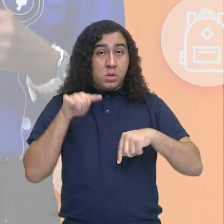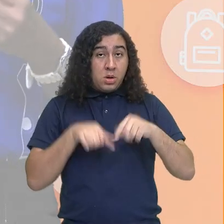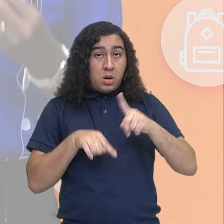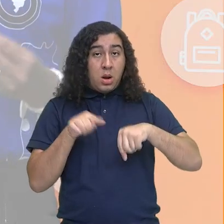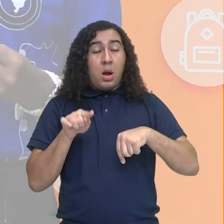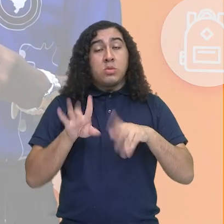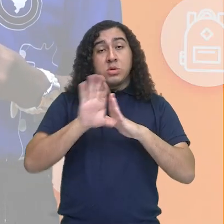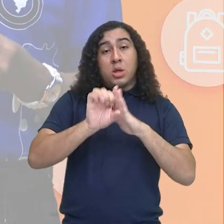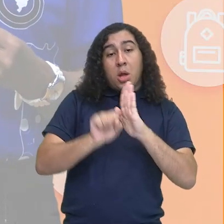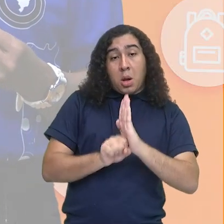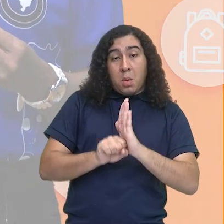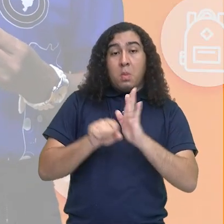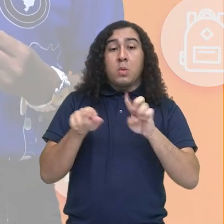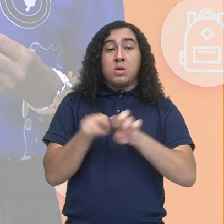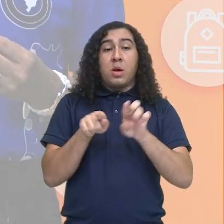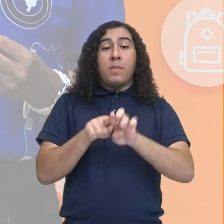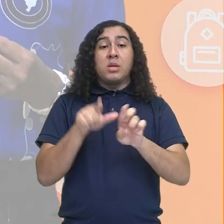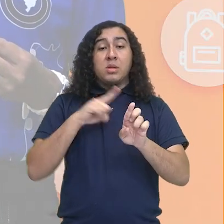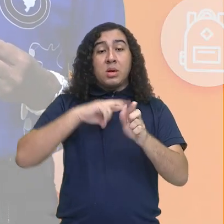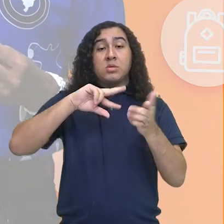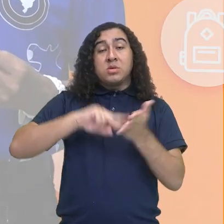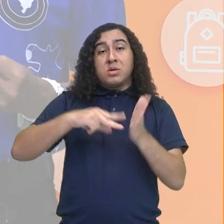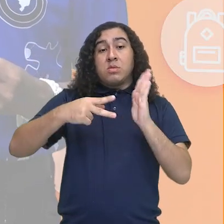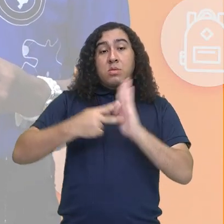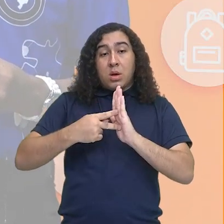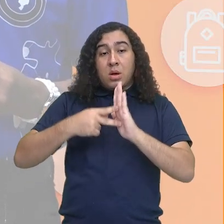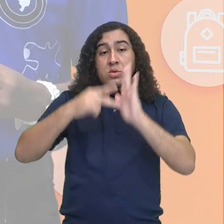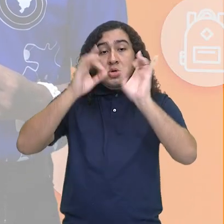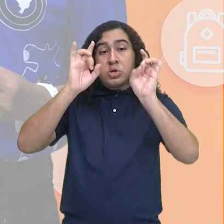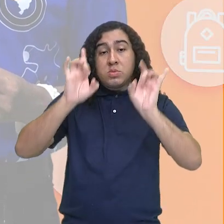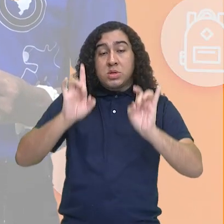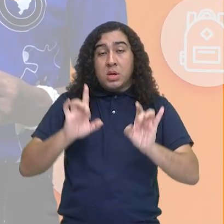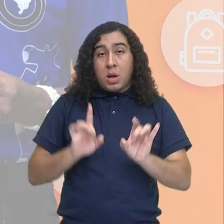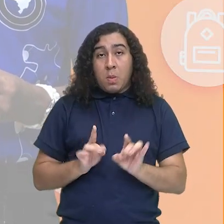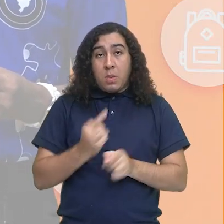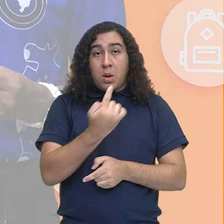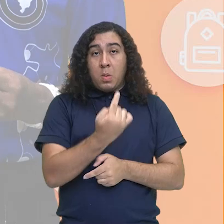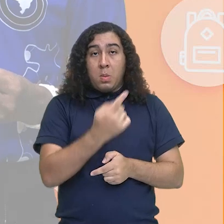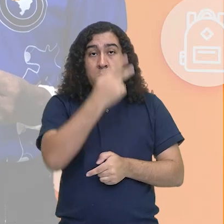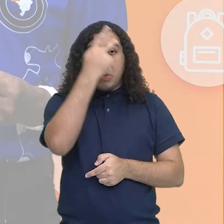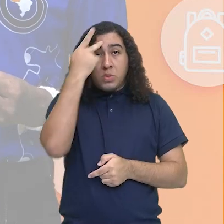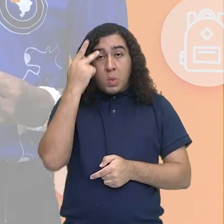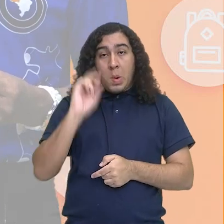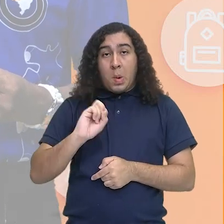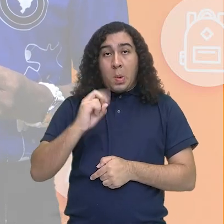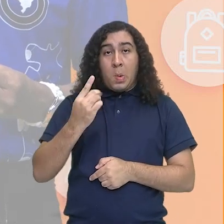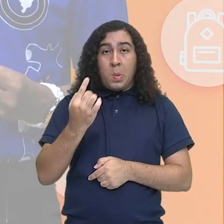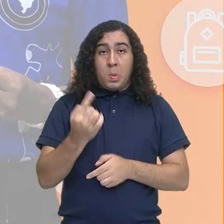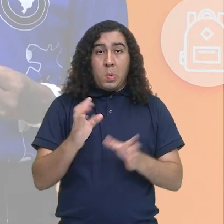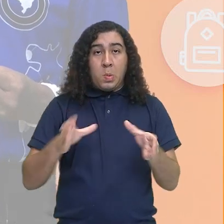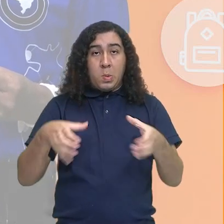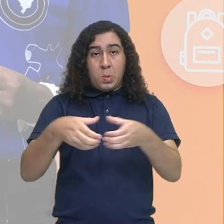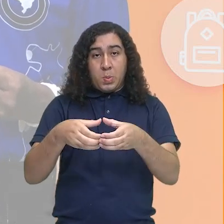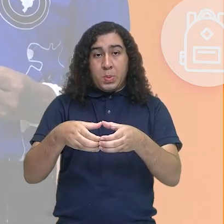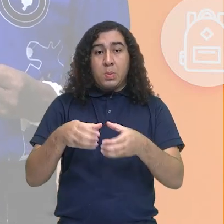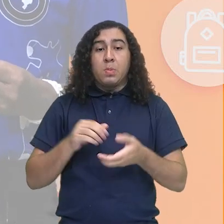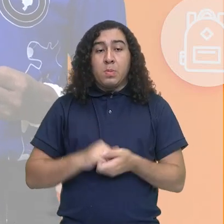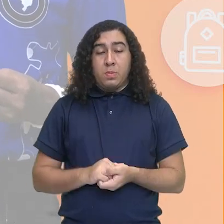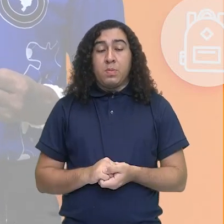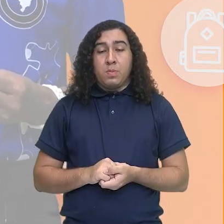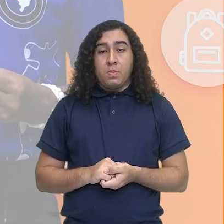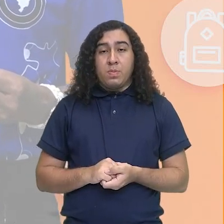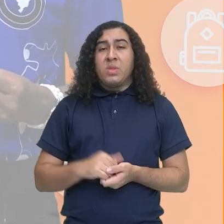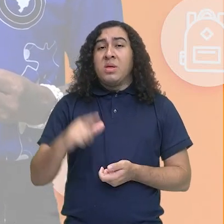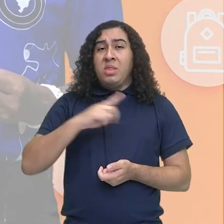objeto, símbolo que tem um significado especial para uma pessoa ou para um grupo.